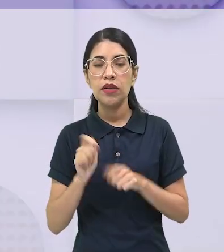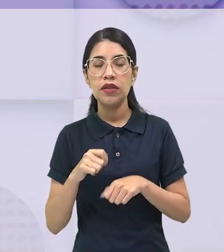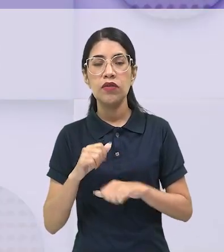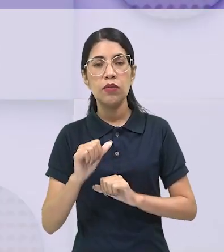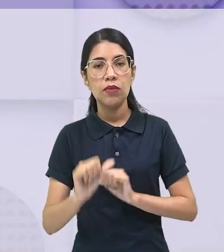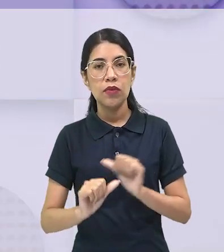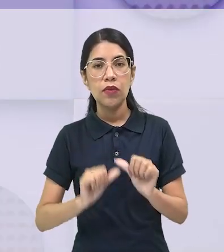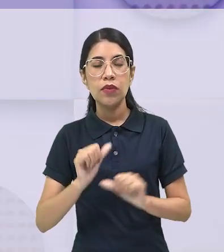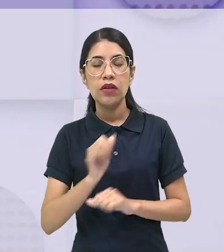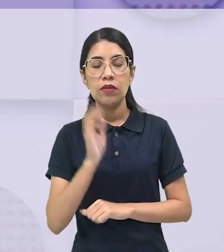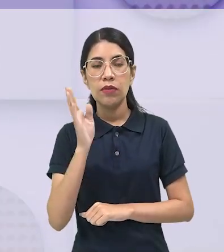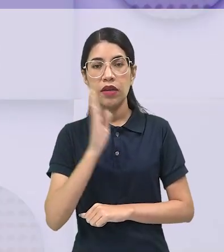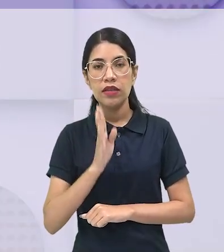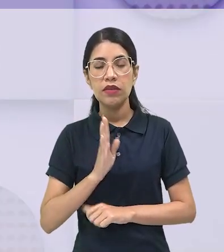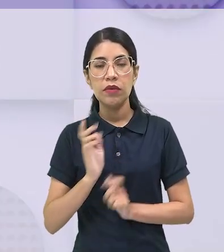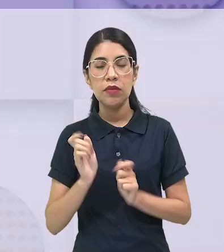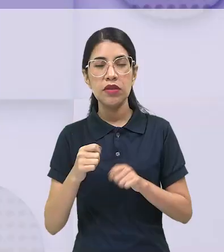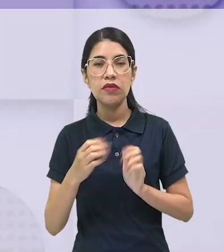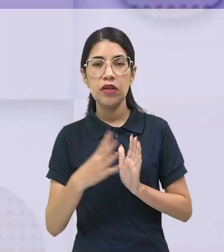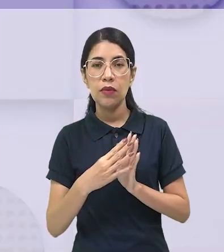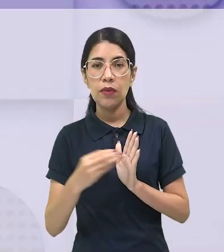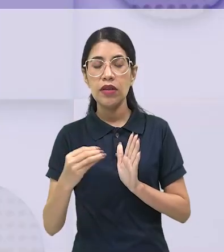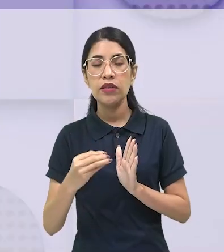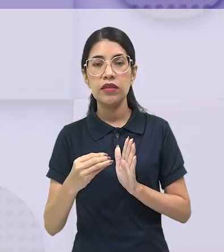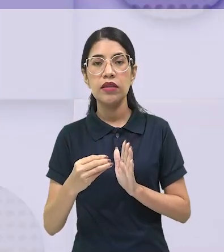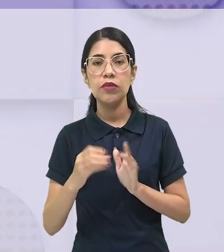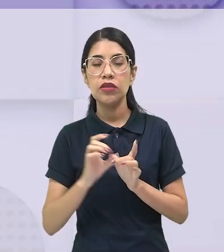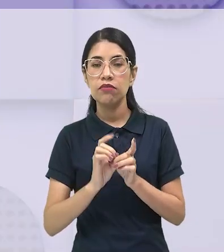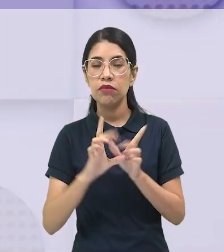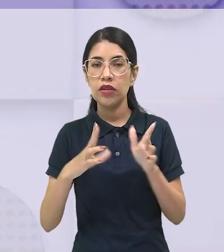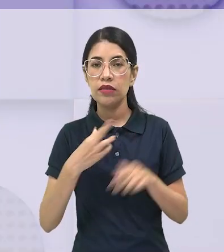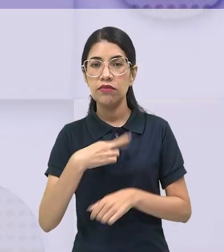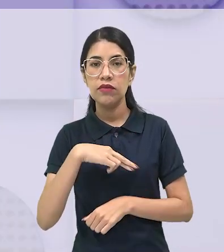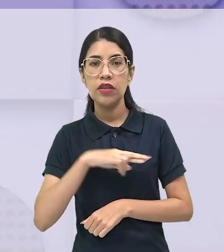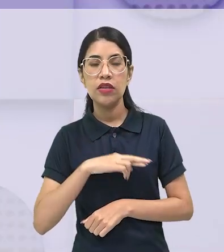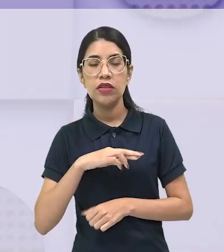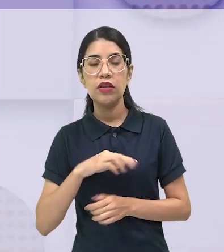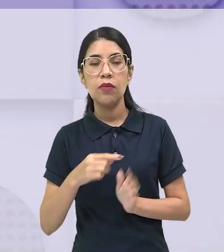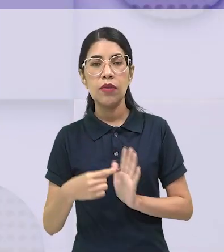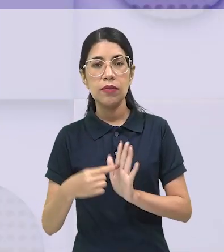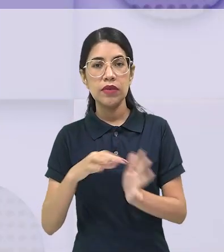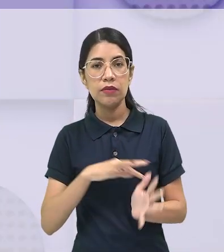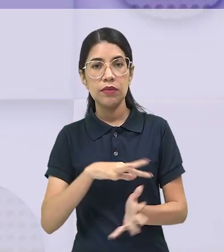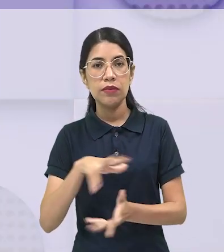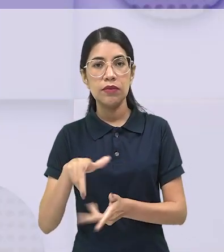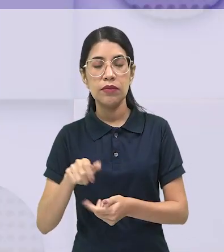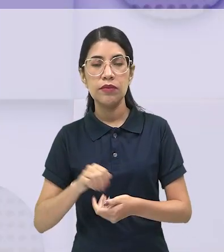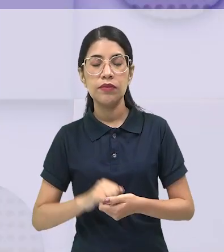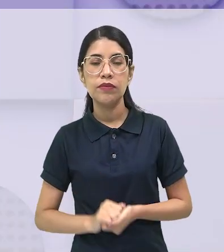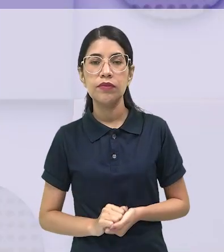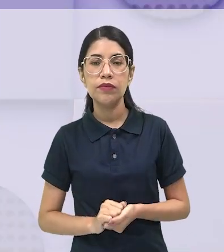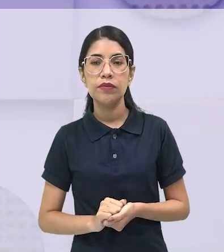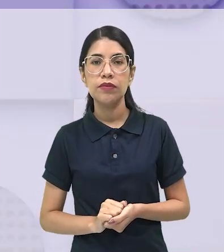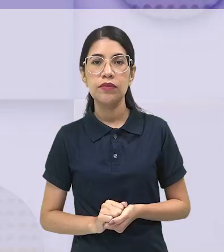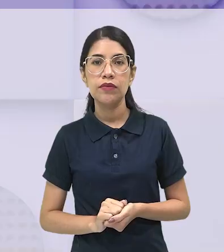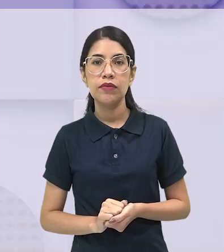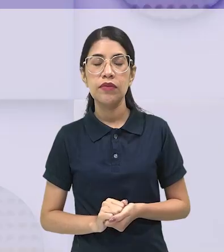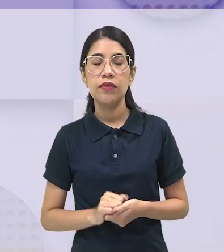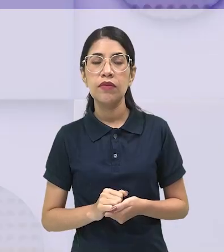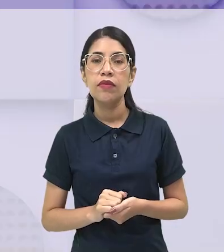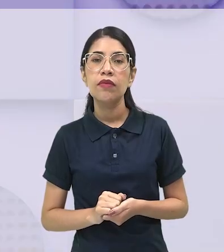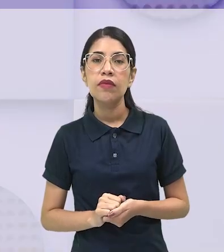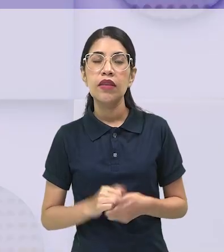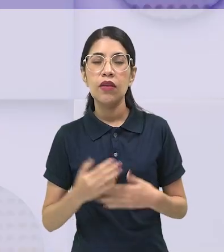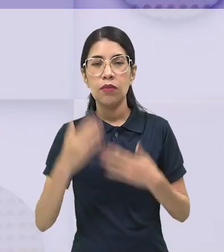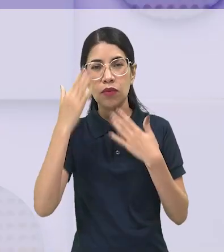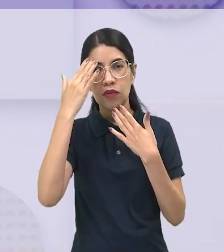transformar o Brasil num exemplo de democracia religiosa para o mundo. Então, queridos